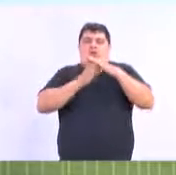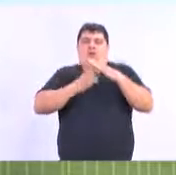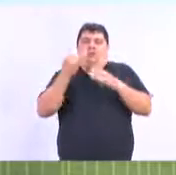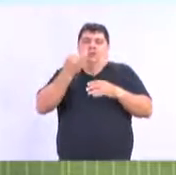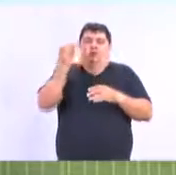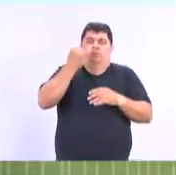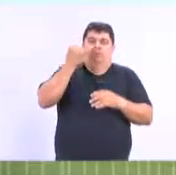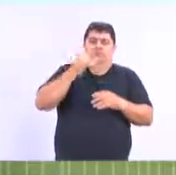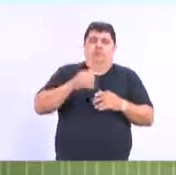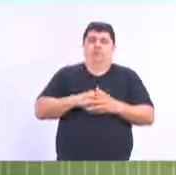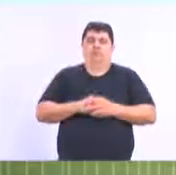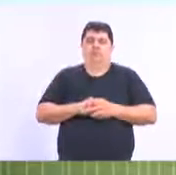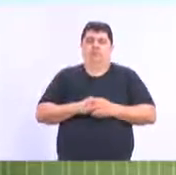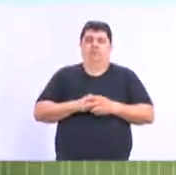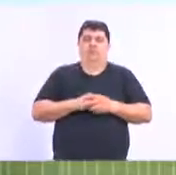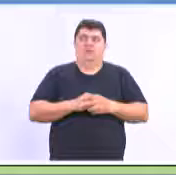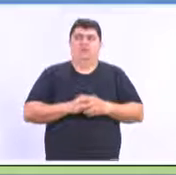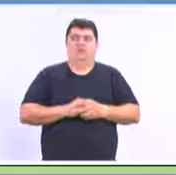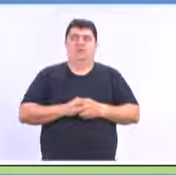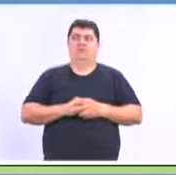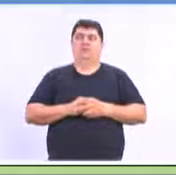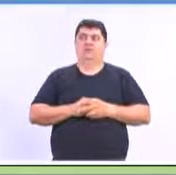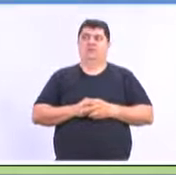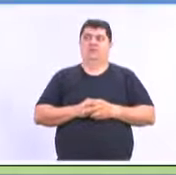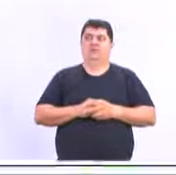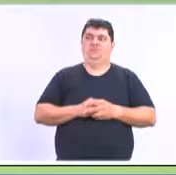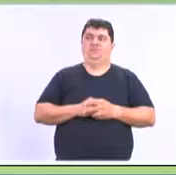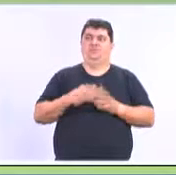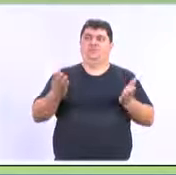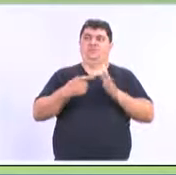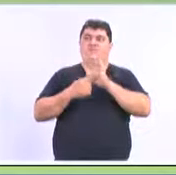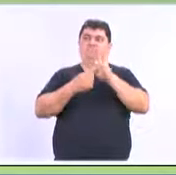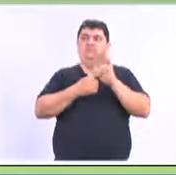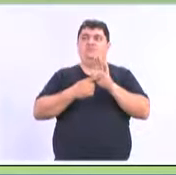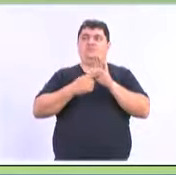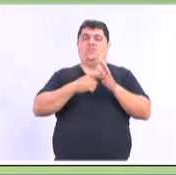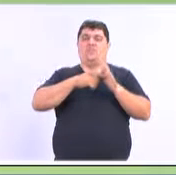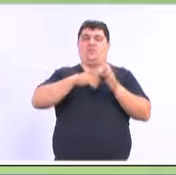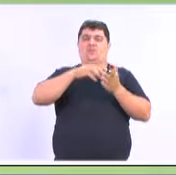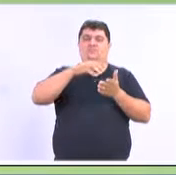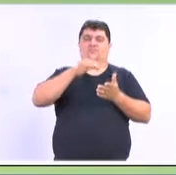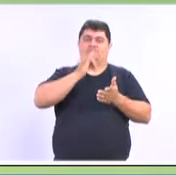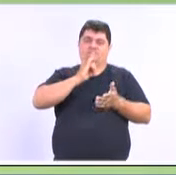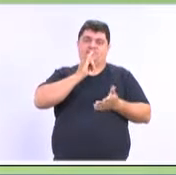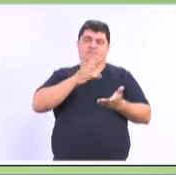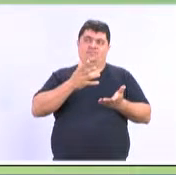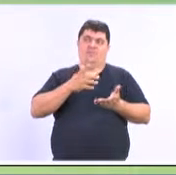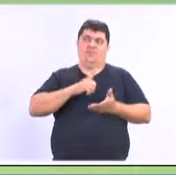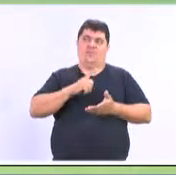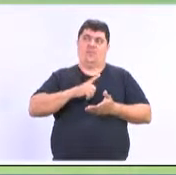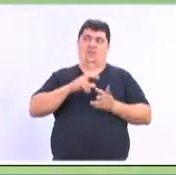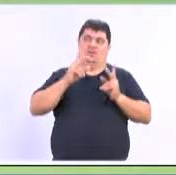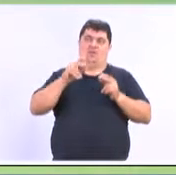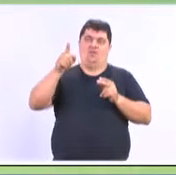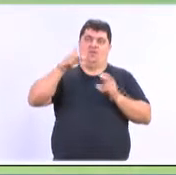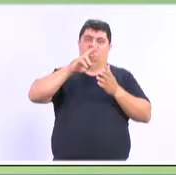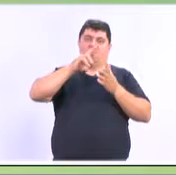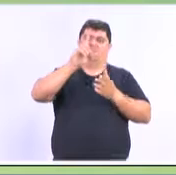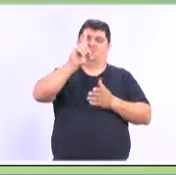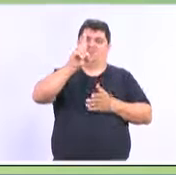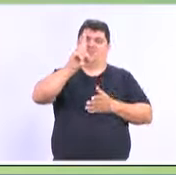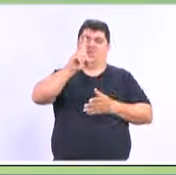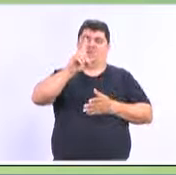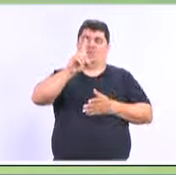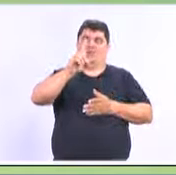outros índices da empresa. Vamos lá, apresentar a demonstração do resultado do exercício. Está aqui ela, né, nos slides